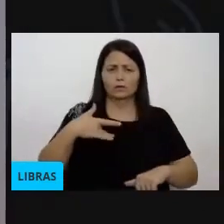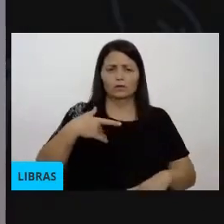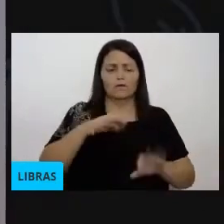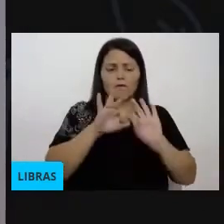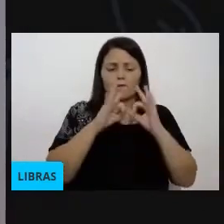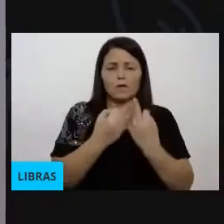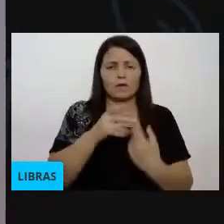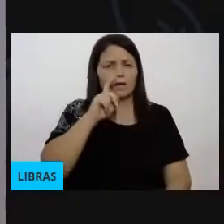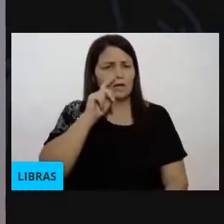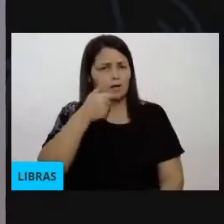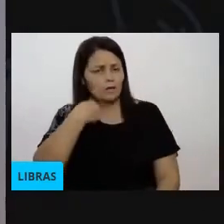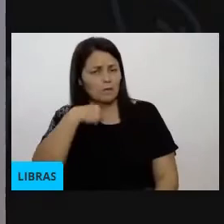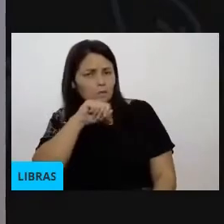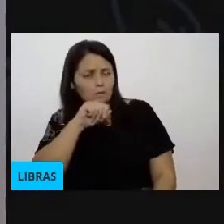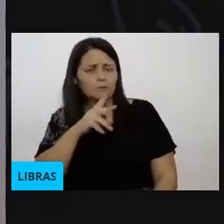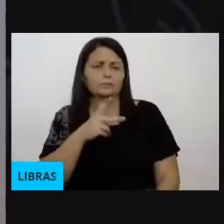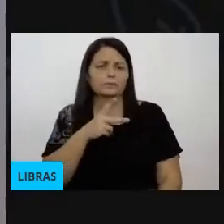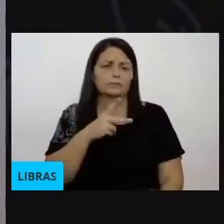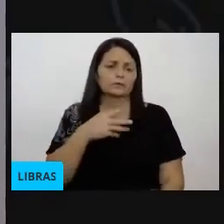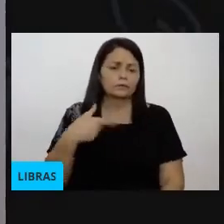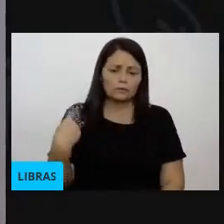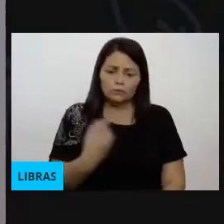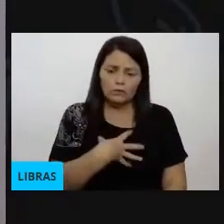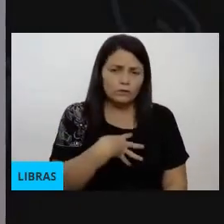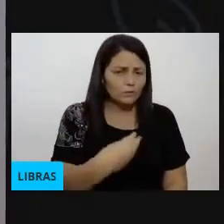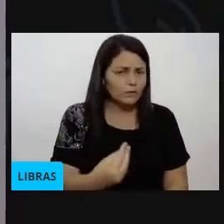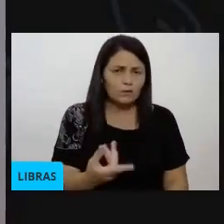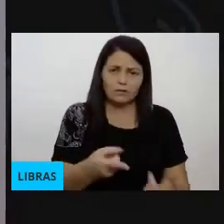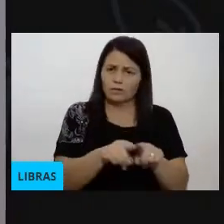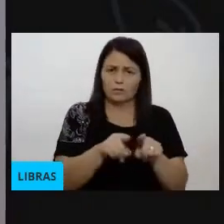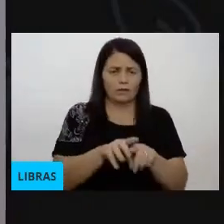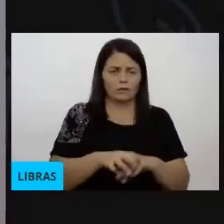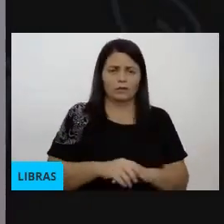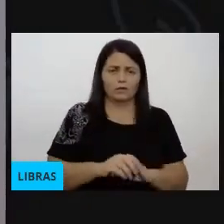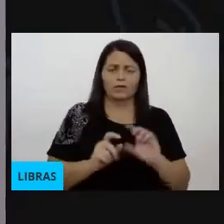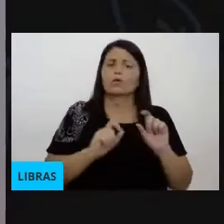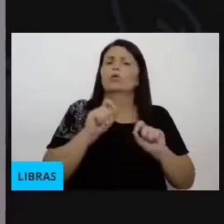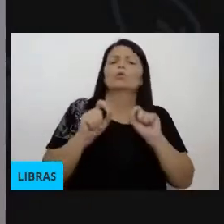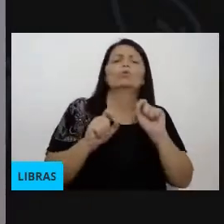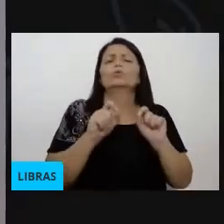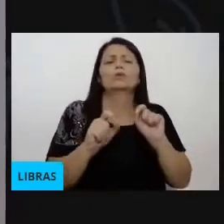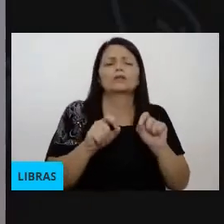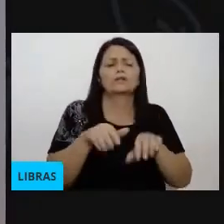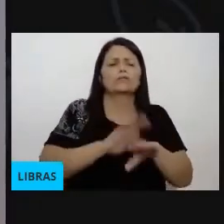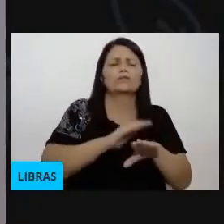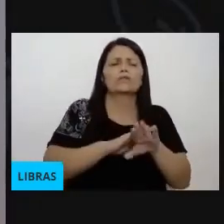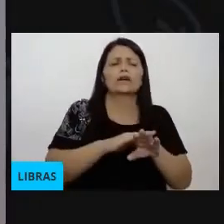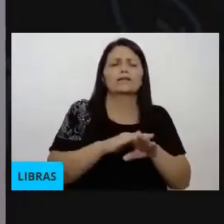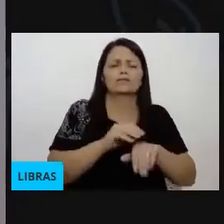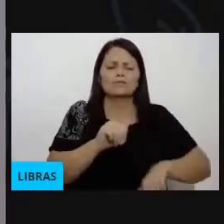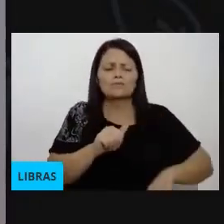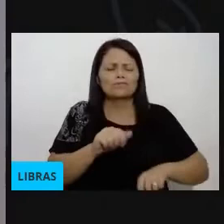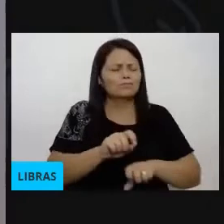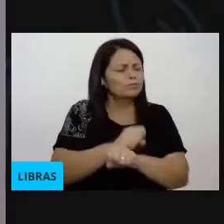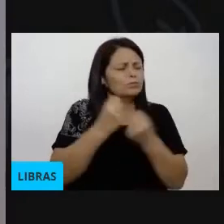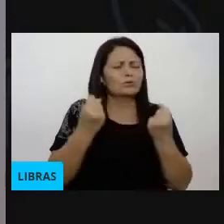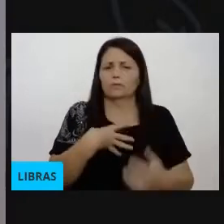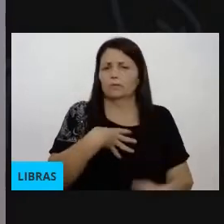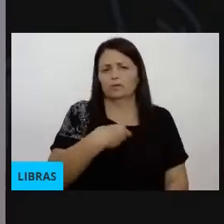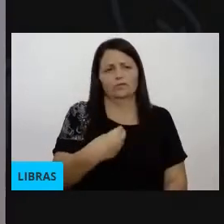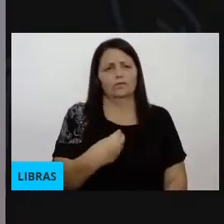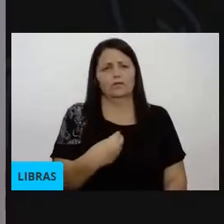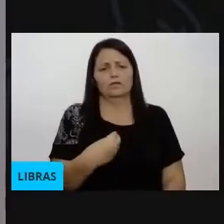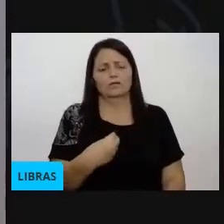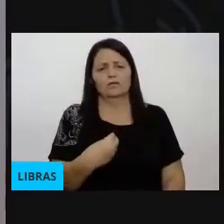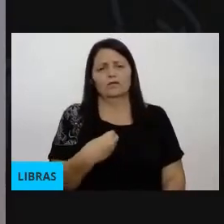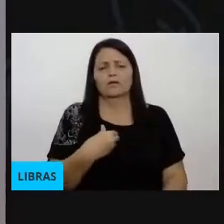pais e os nossos filhos. Mas o que a gente não faz pelos nossos filhos, né? A gente